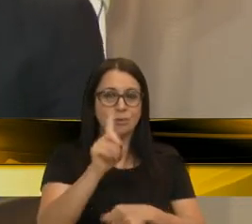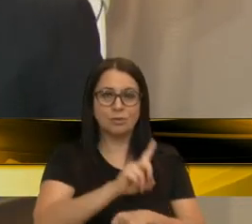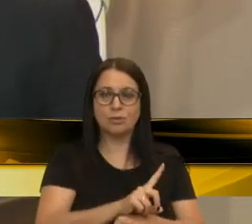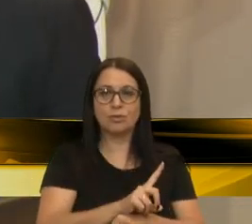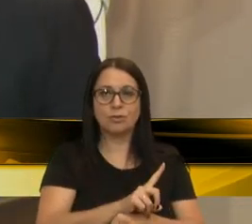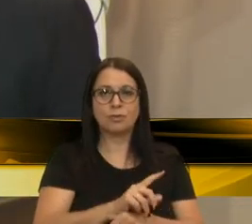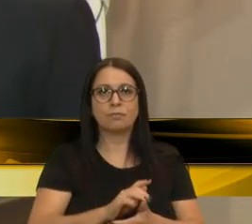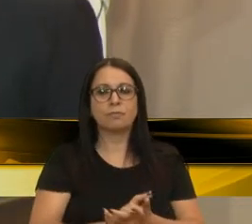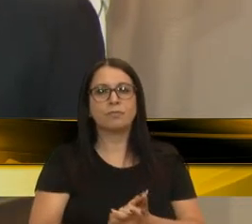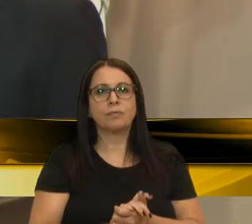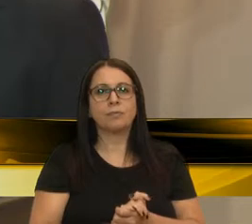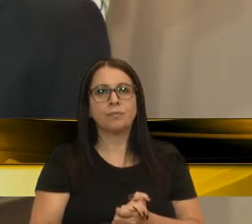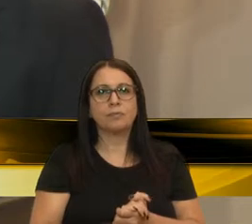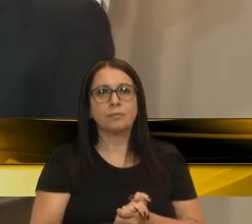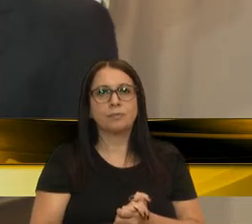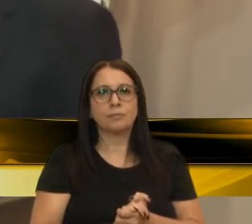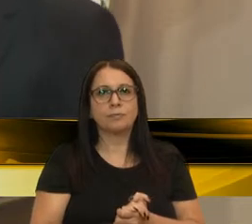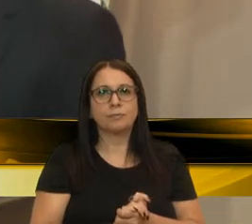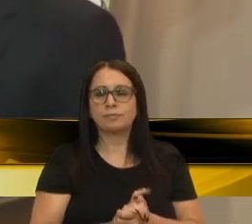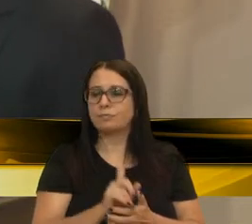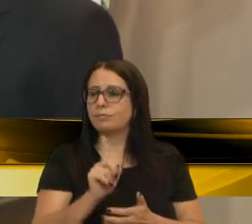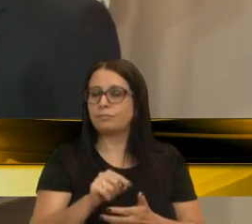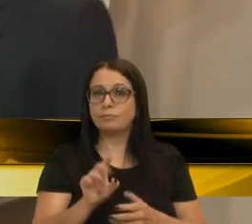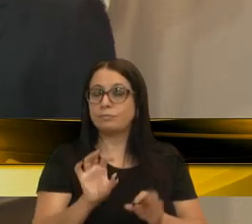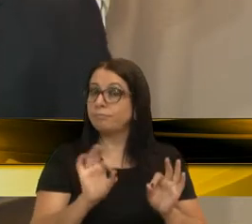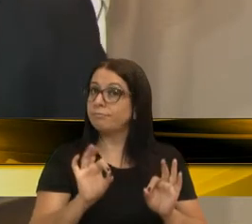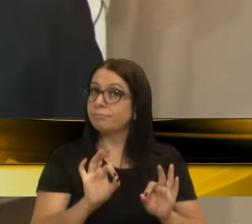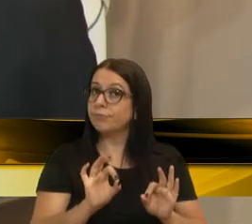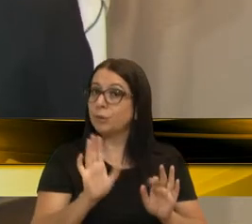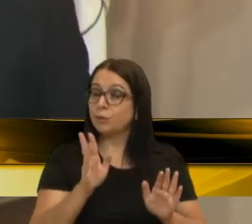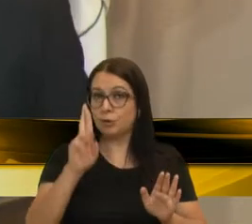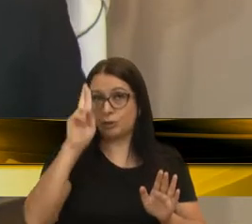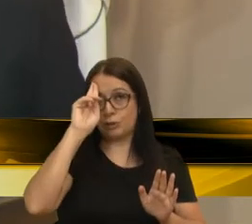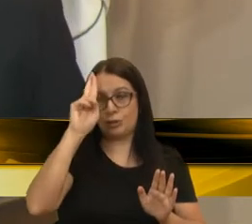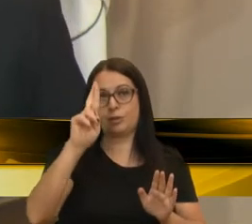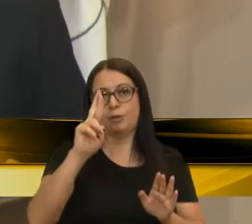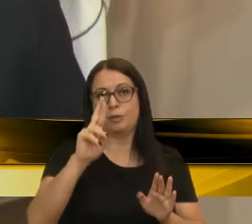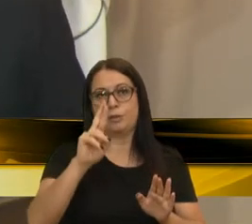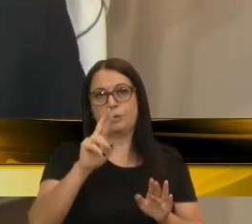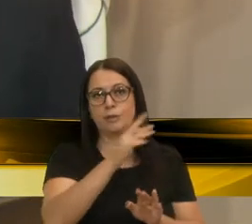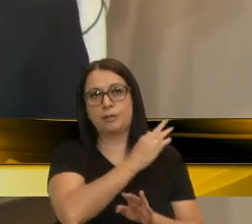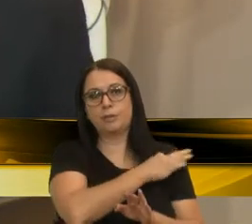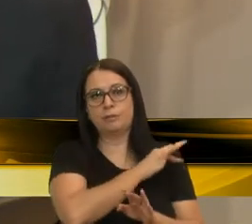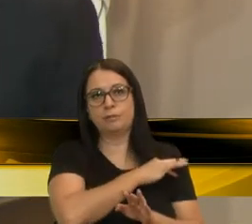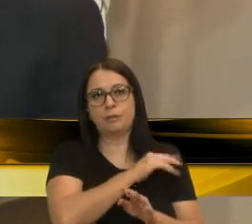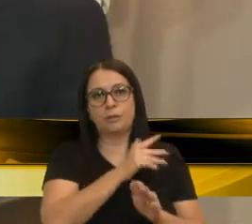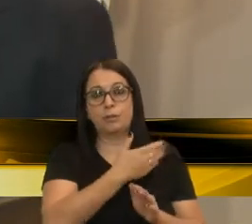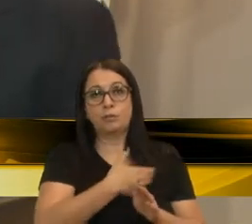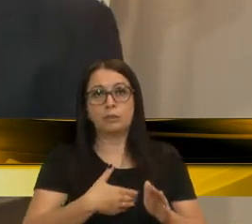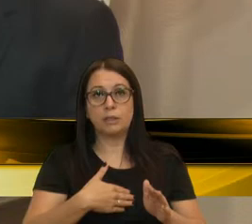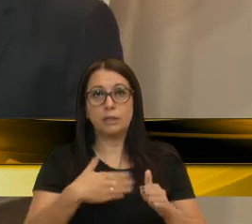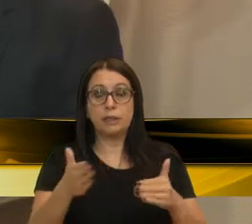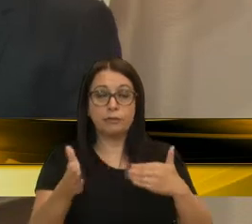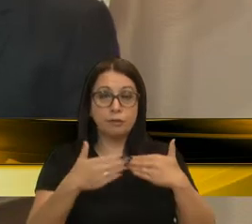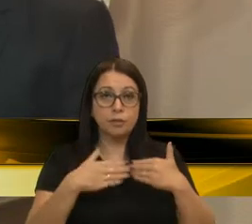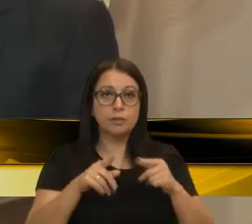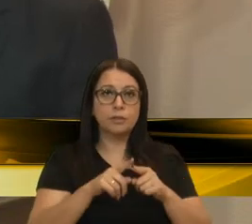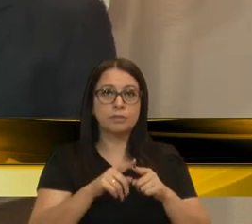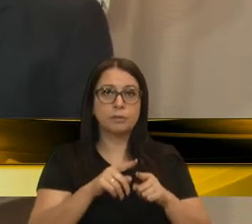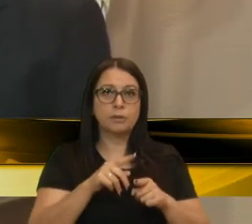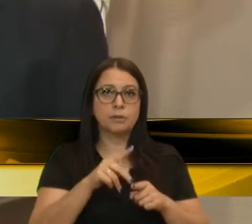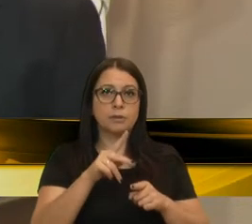24 horas. Não é à toa que a atual direção da farmácia do IPAM e esse governo querem fechar, inclusive, o